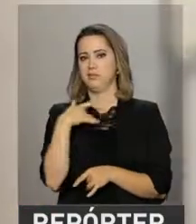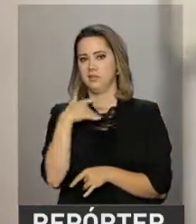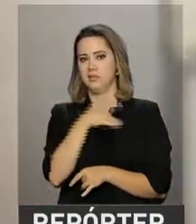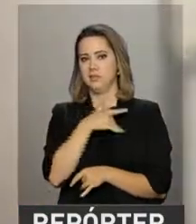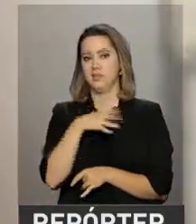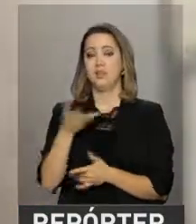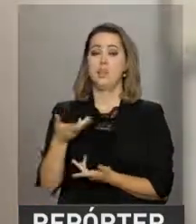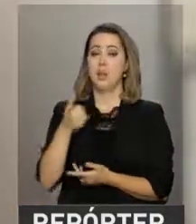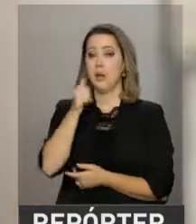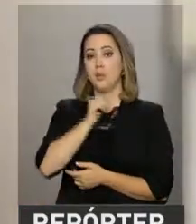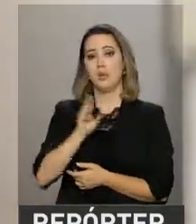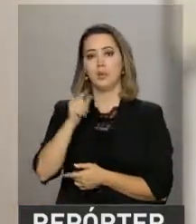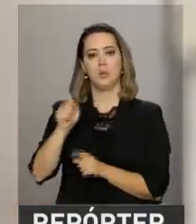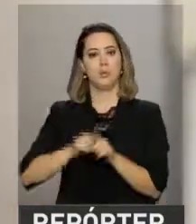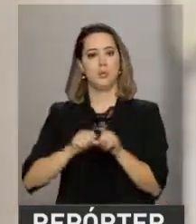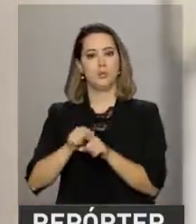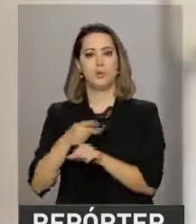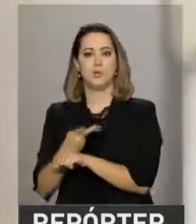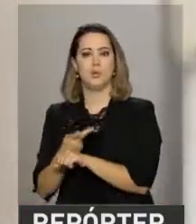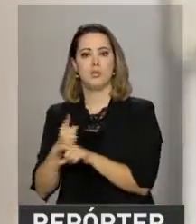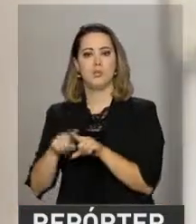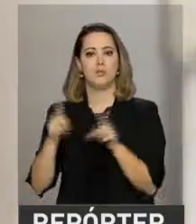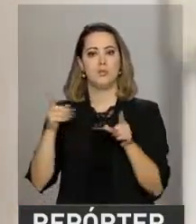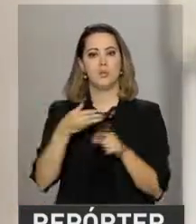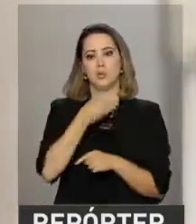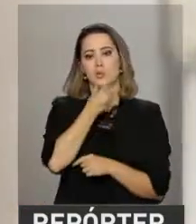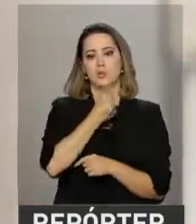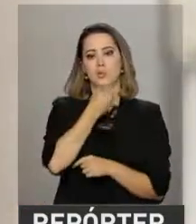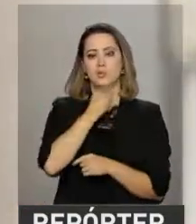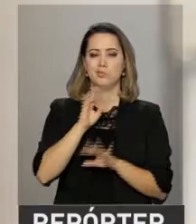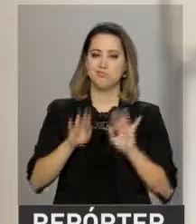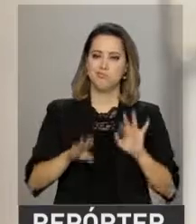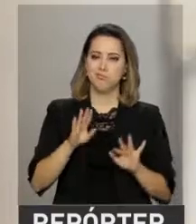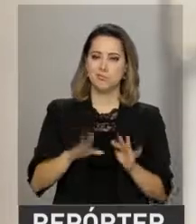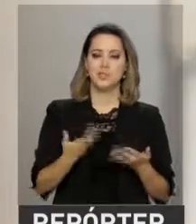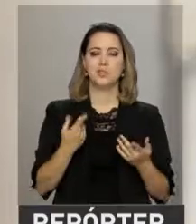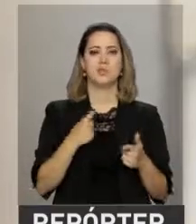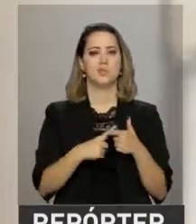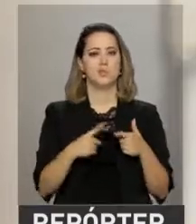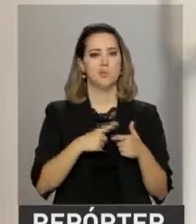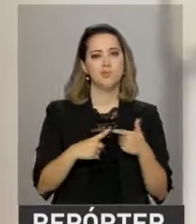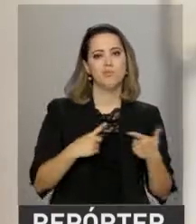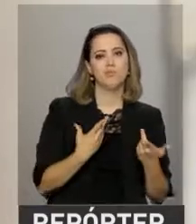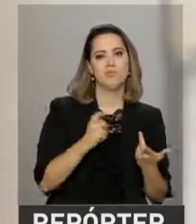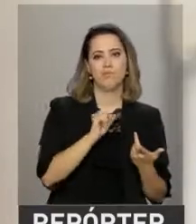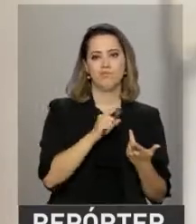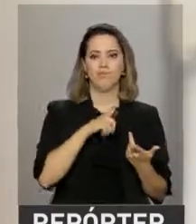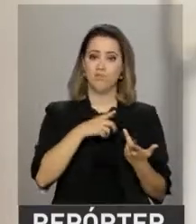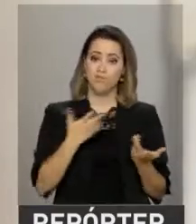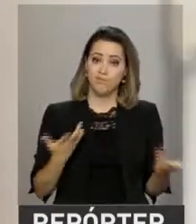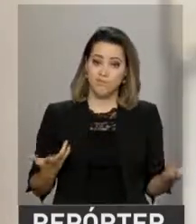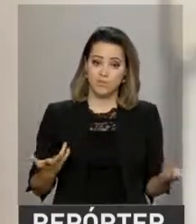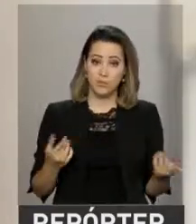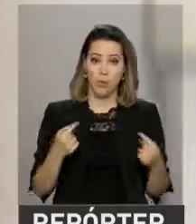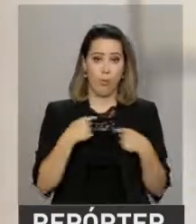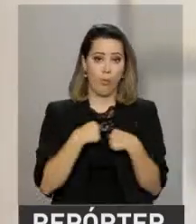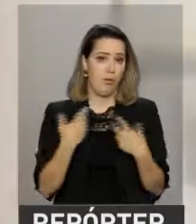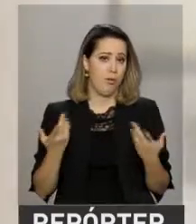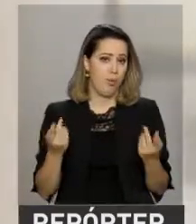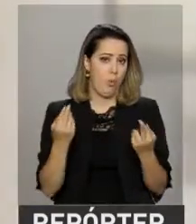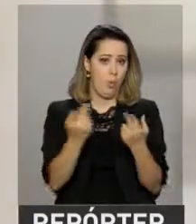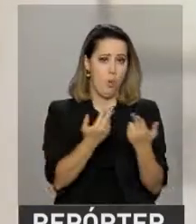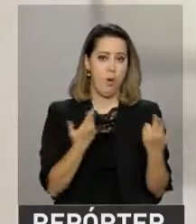todo mundo está no hospital popular mas vão ter de ser machista e acaba atrapalhando no final agora as